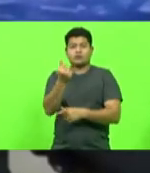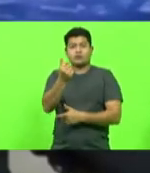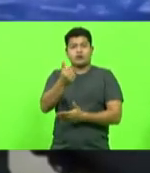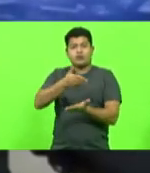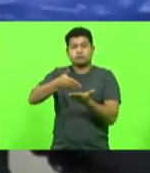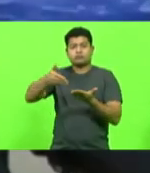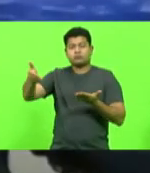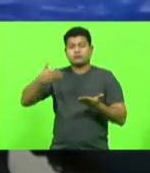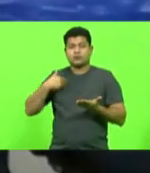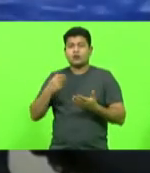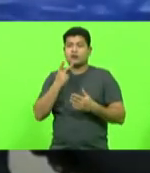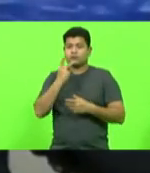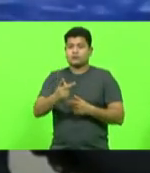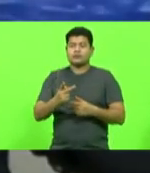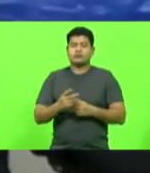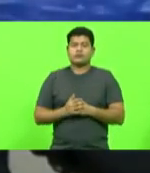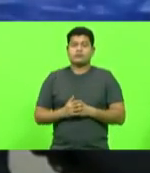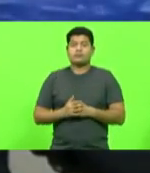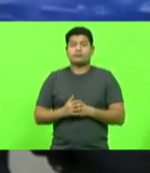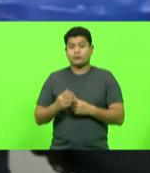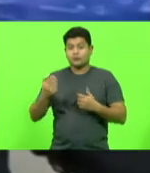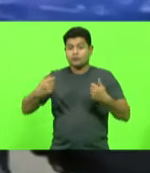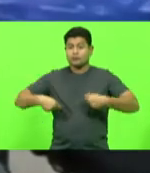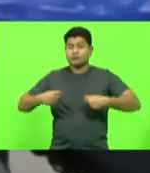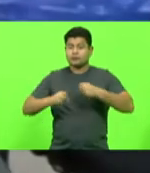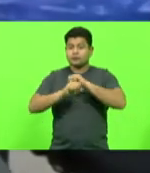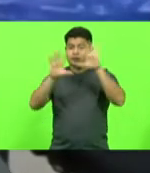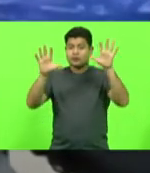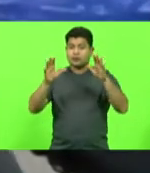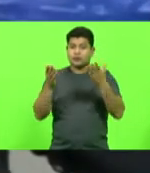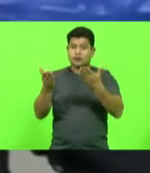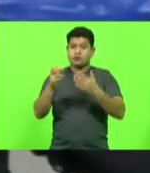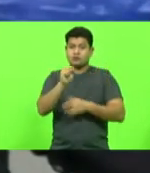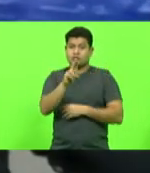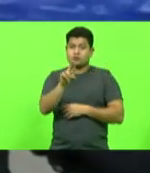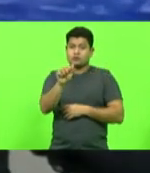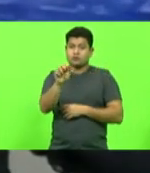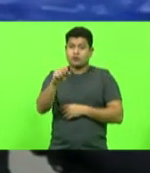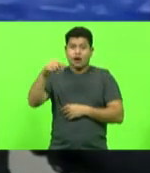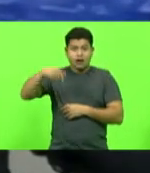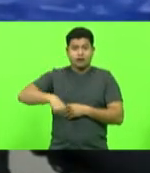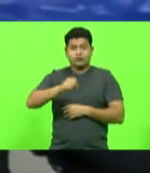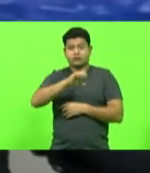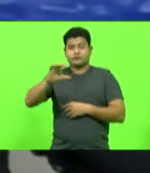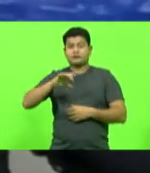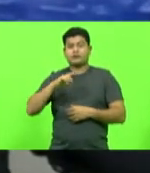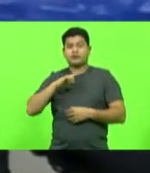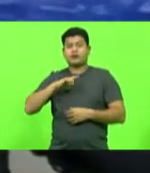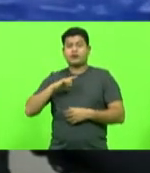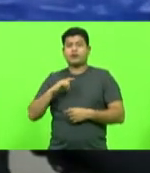também. Então, assim, deixar bem claro que hoje o Suas em Santa Catarina, ele tem sido construído